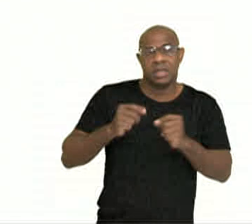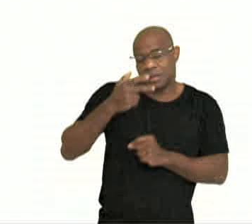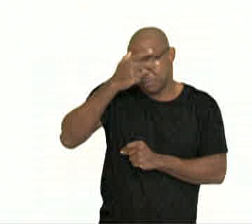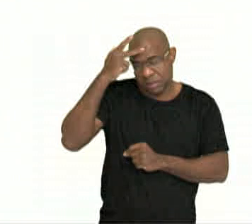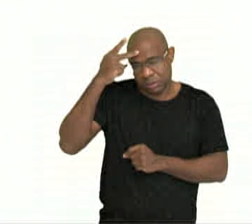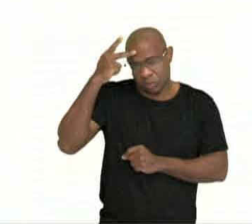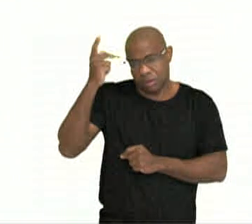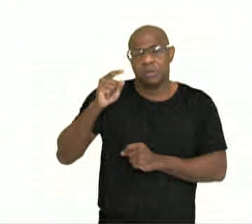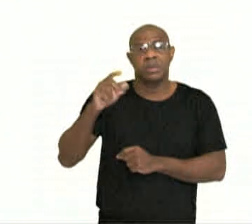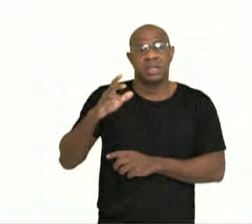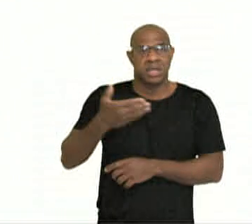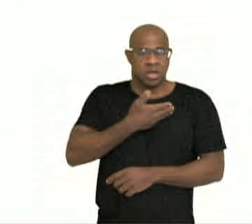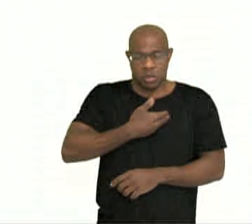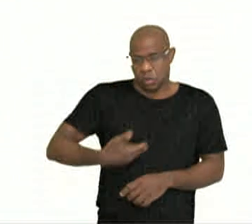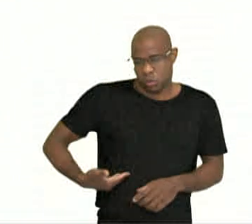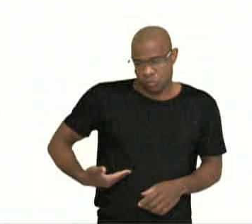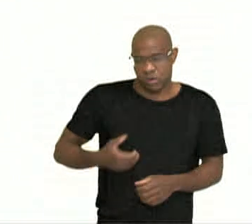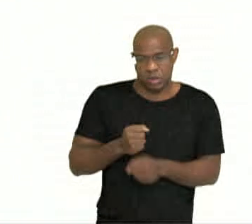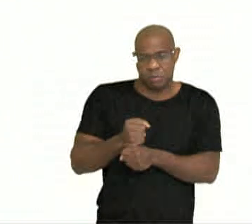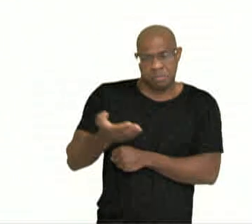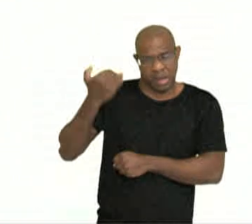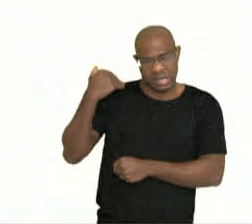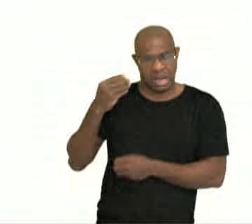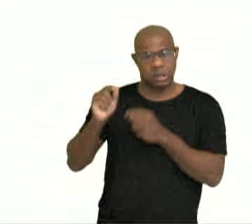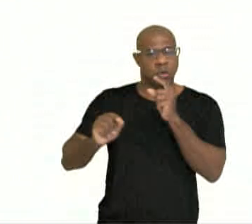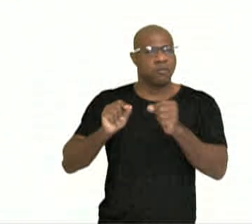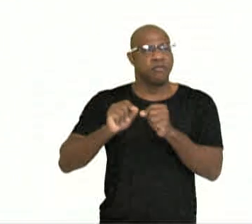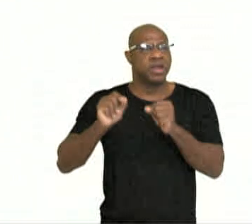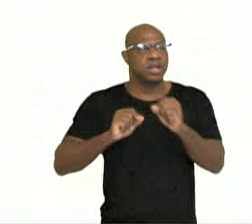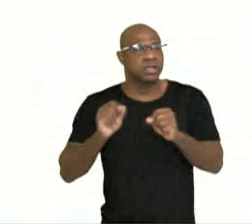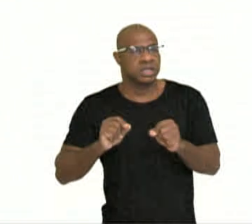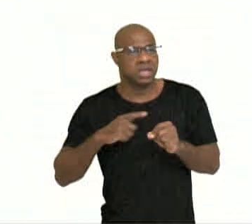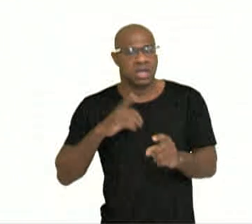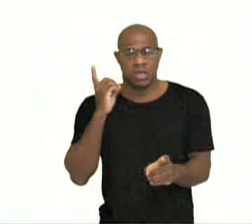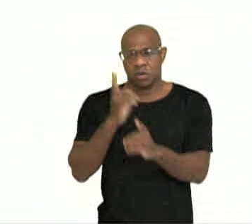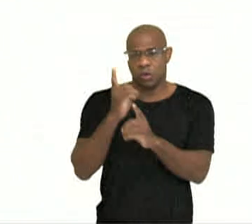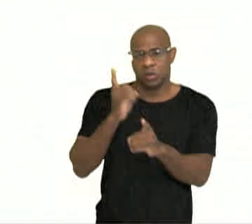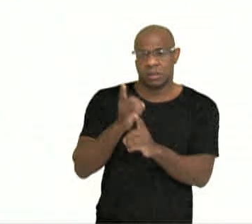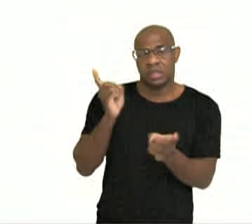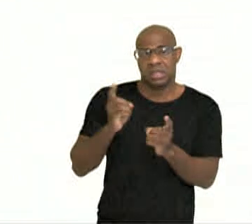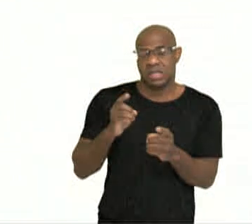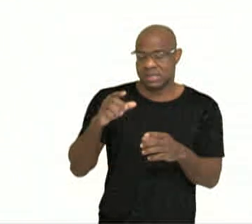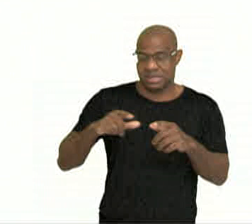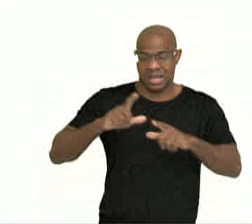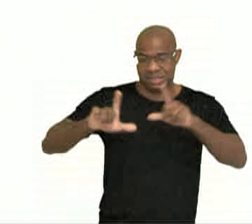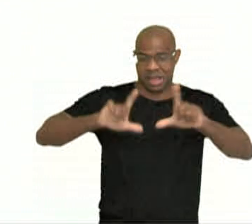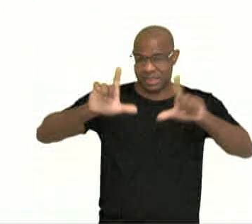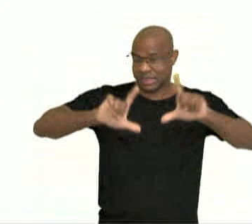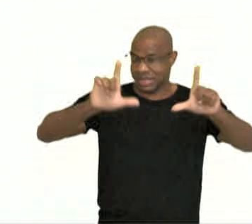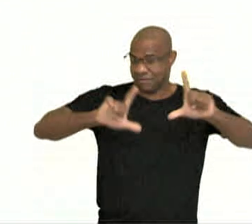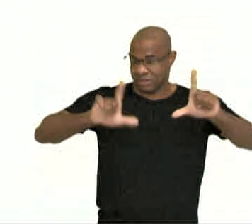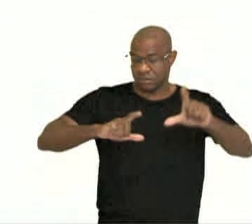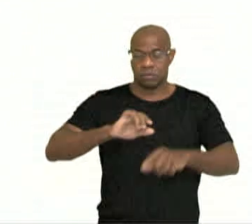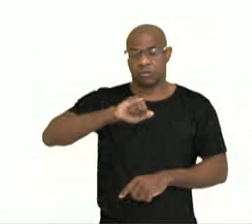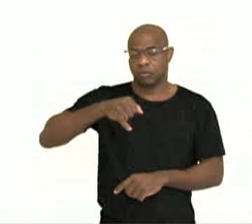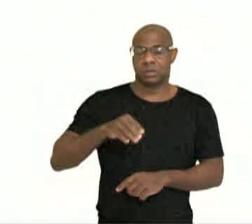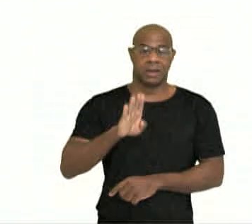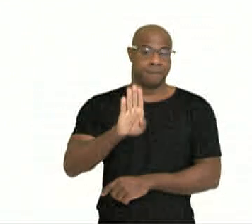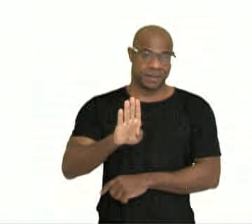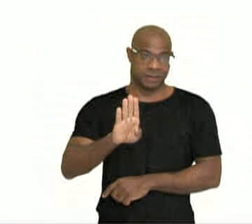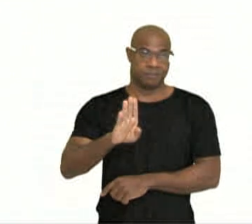ou governos. No ano passado, eu o encontrei nos estúdios da TV JB, quando